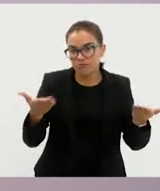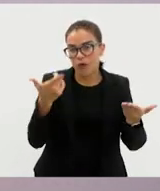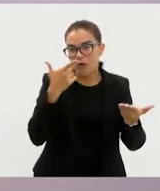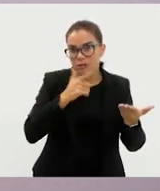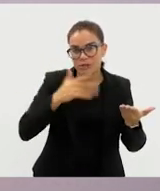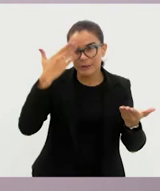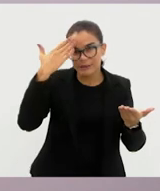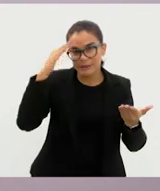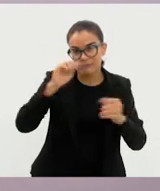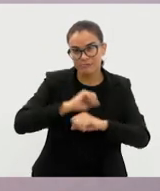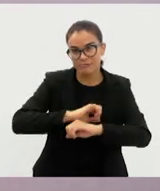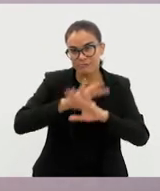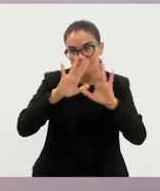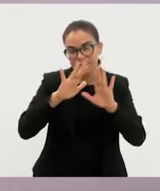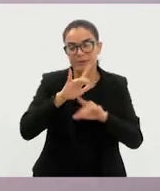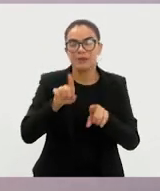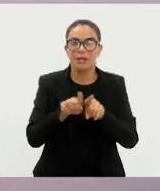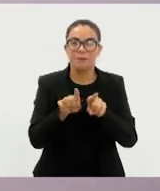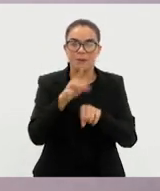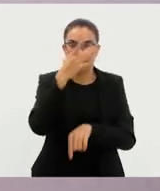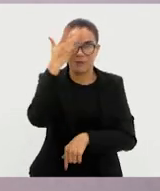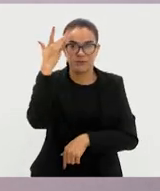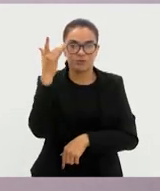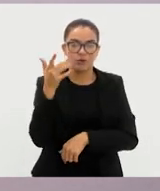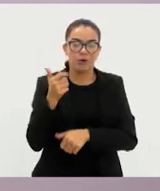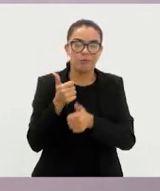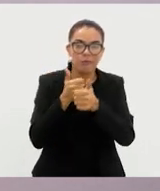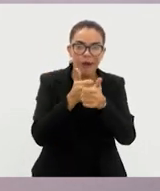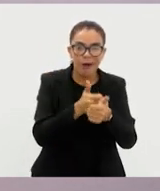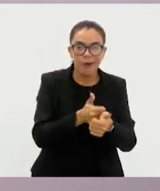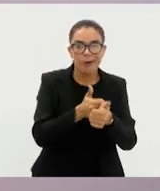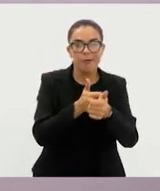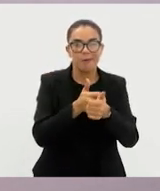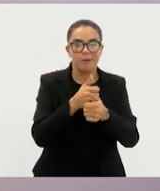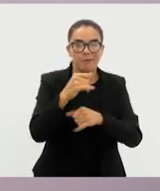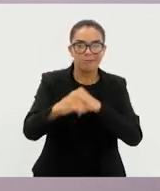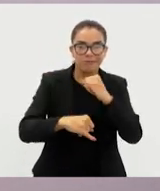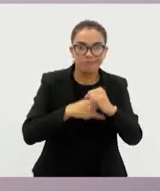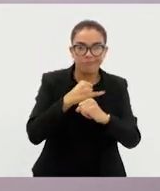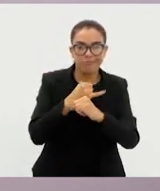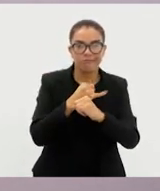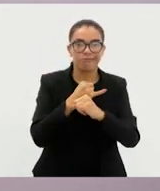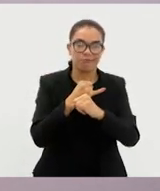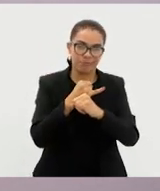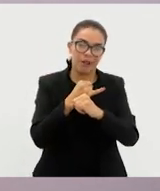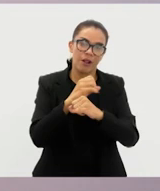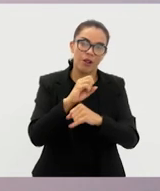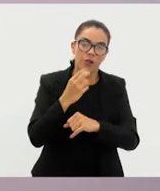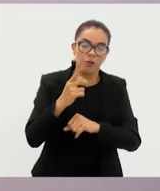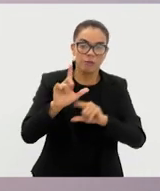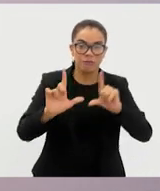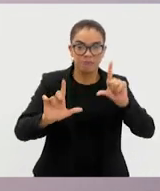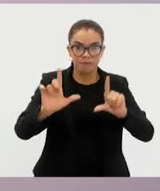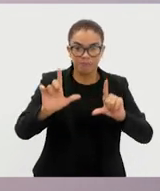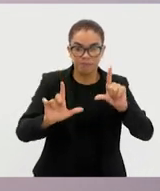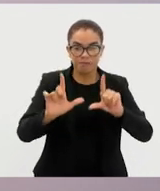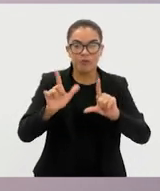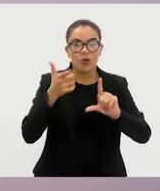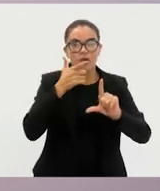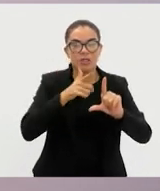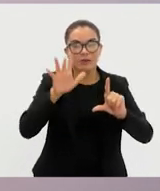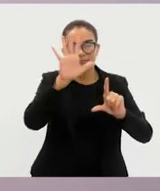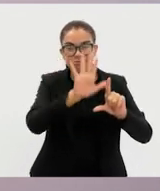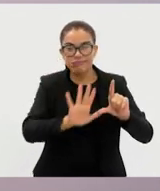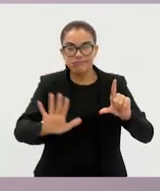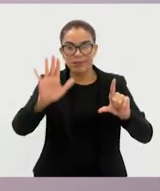quem está presente, quem também está nos acompanhando pela internet, para que todos possam compreender o panorama das